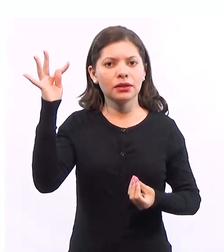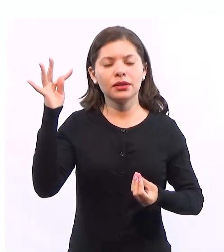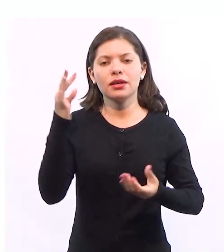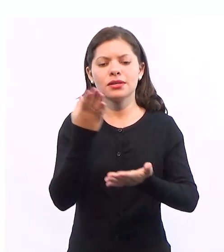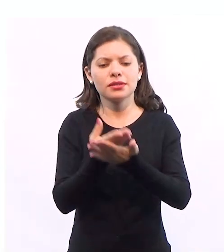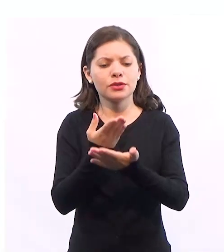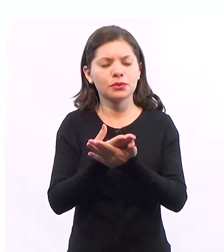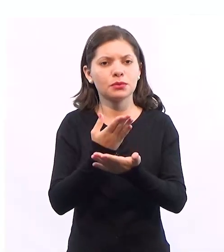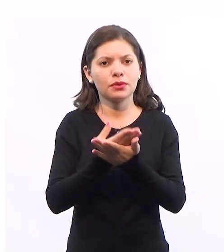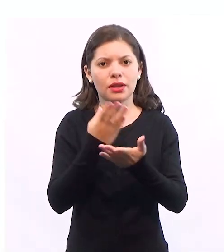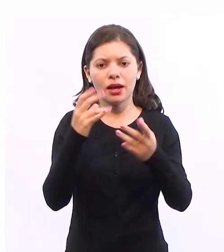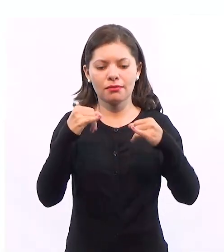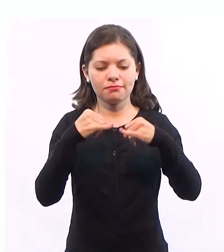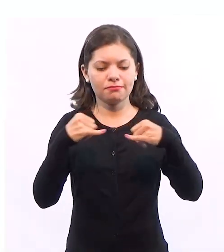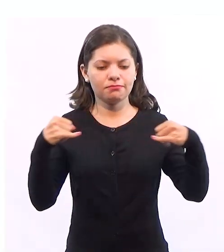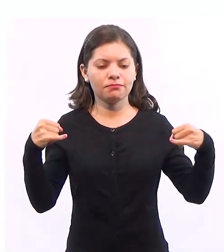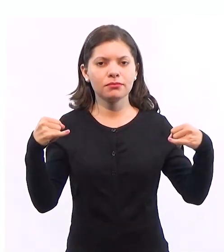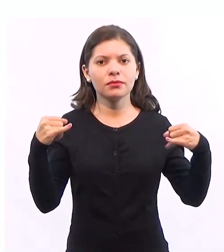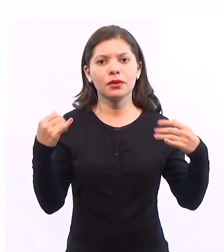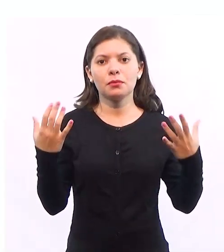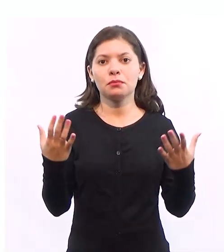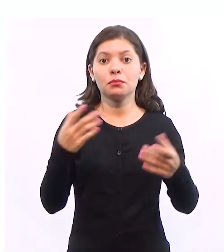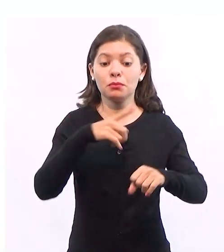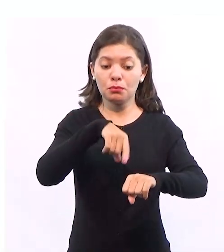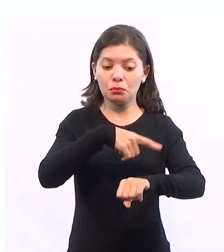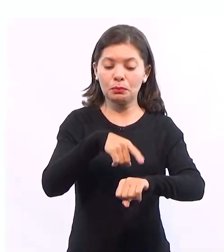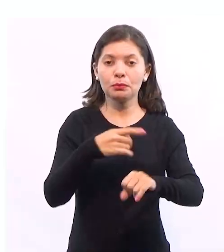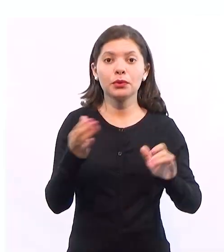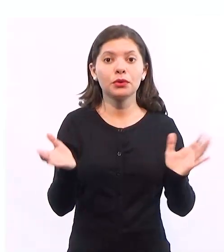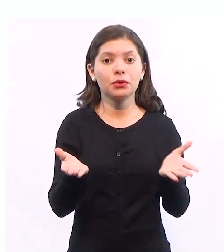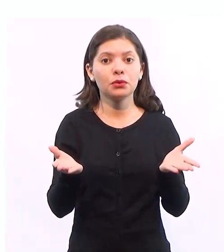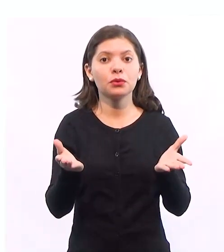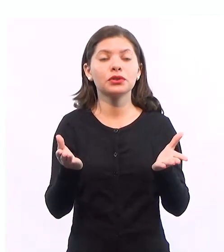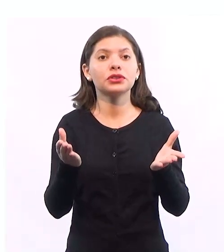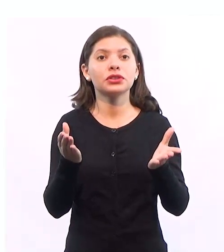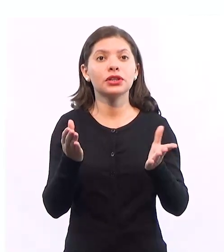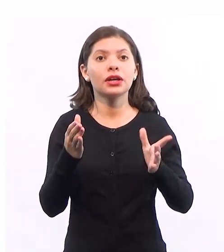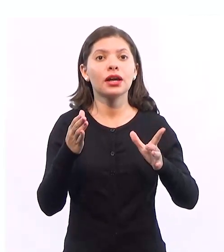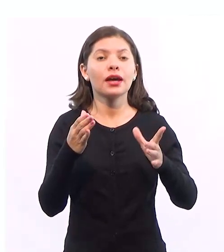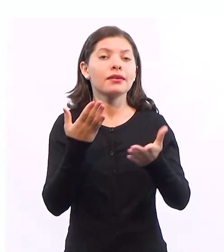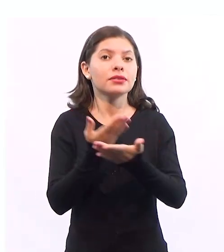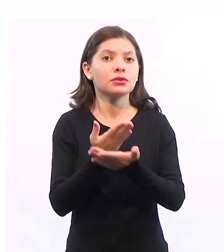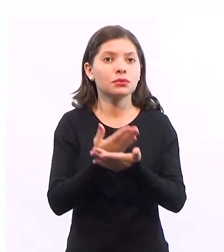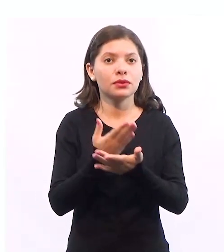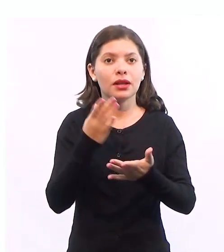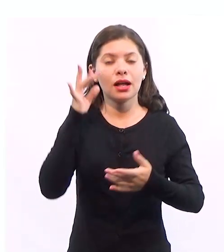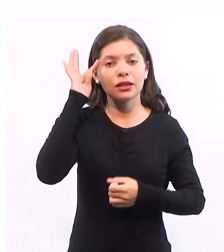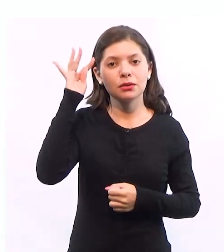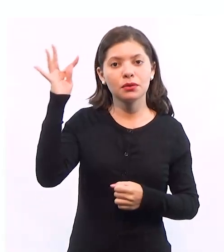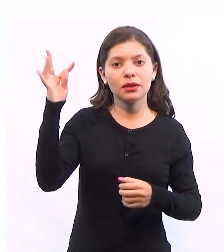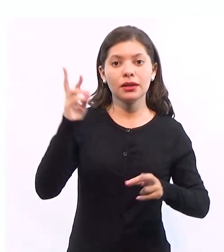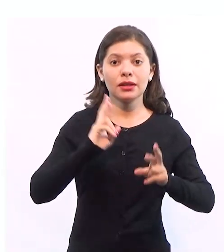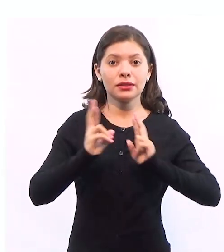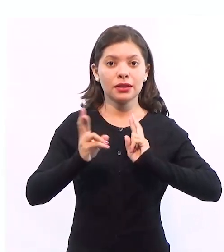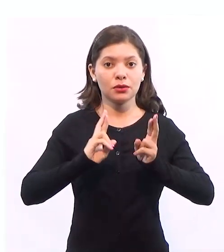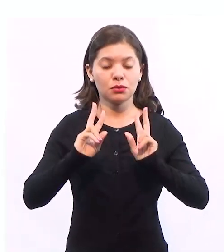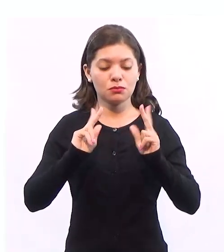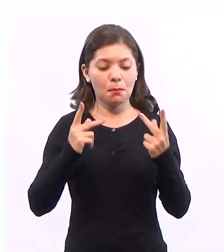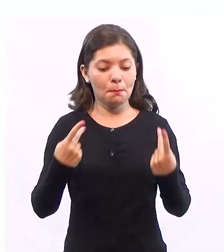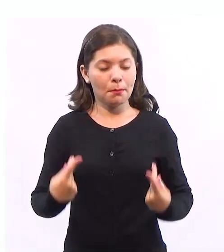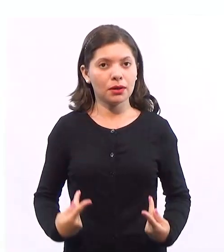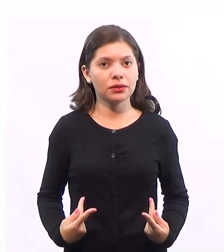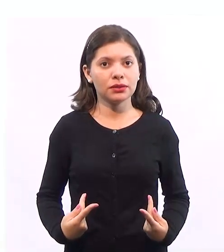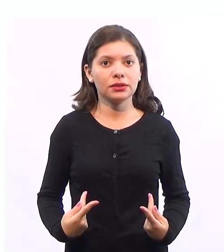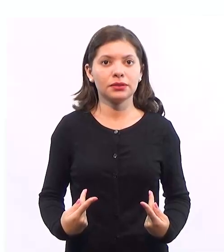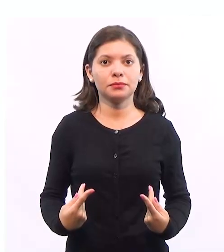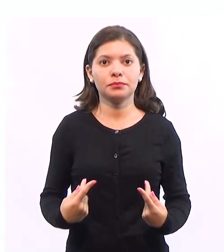já trabalhamos aqui na linha do tempo e hoje, nessa unidade 2, vamos trabalhar a teoria das relações humanas, a estruturalista e também